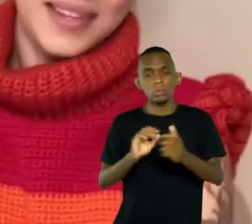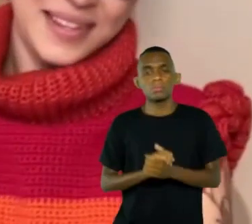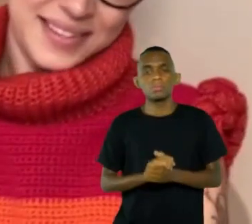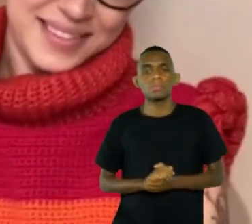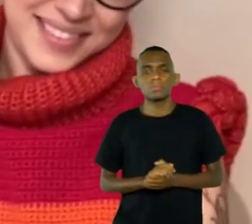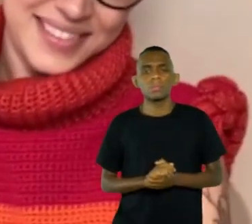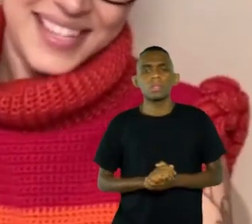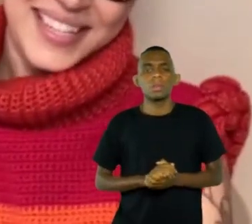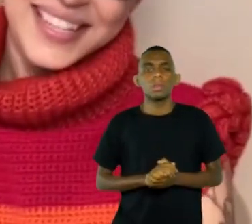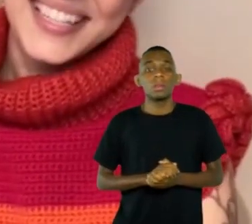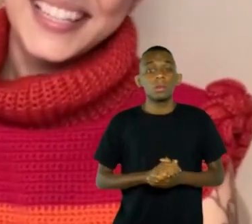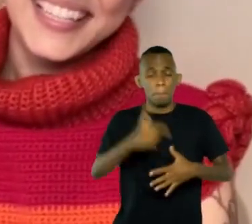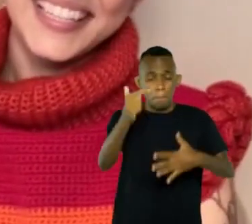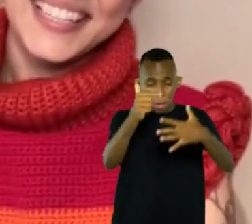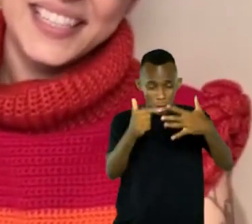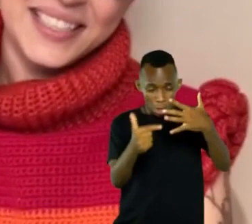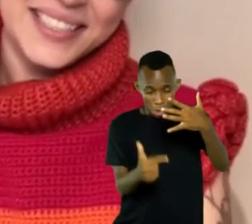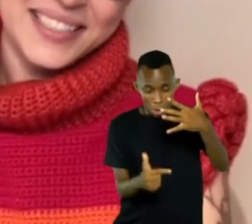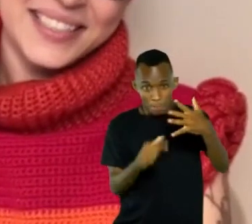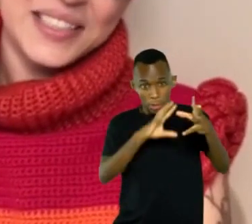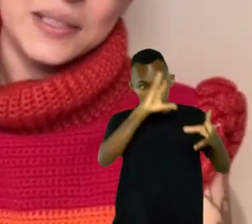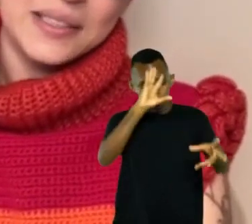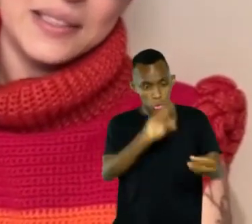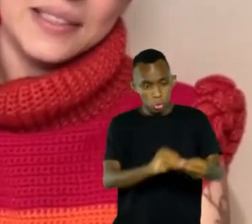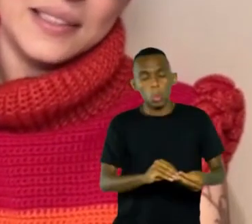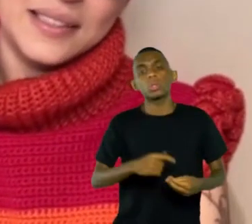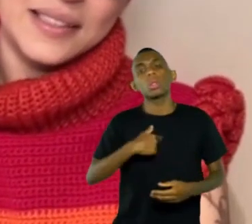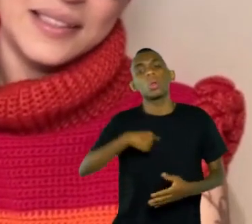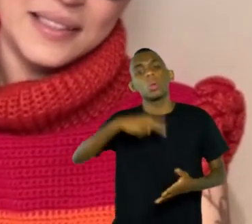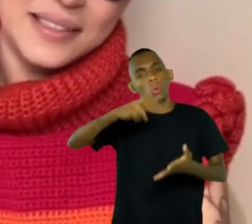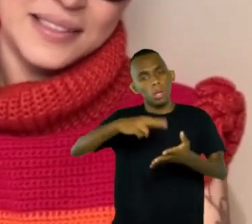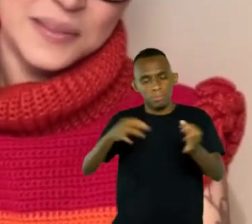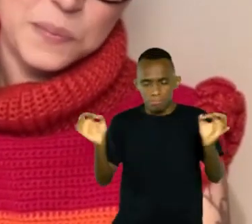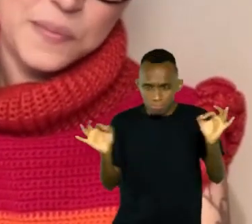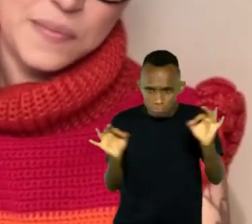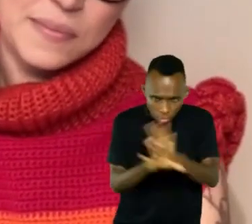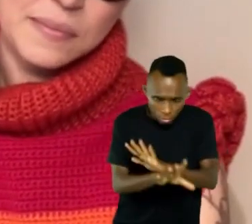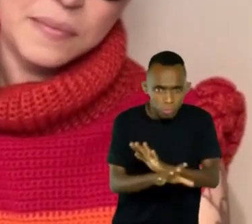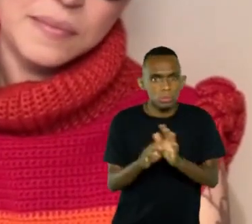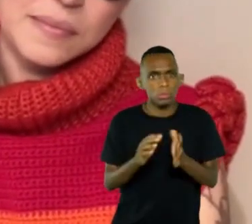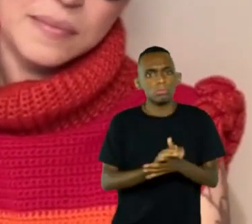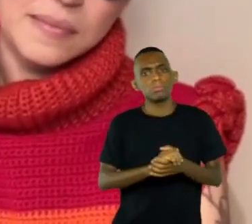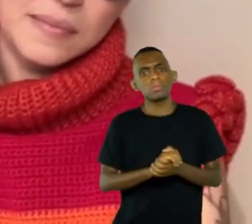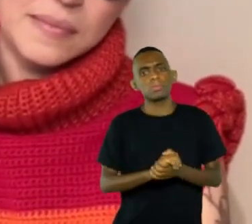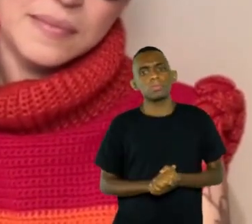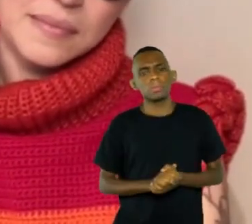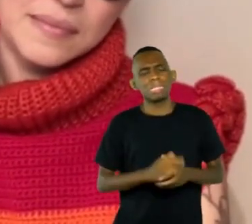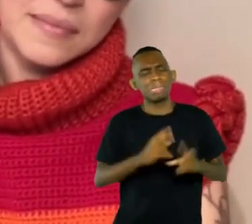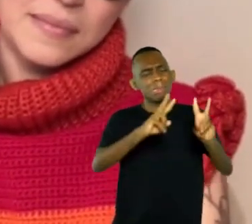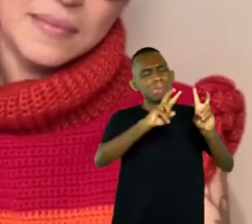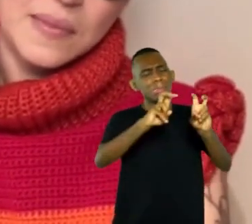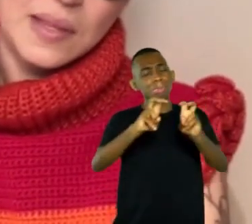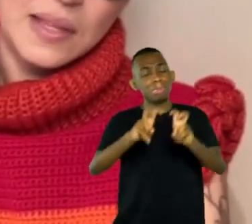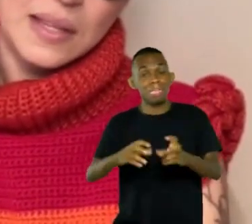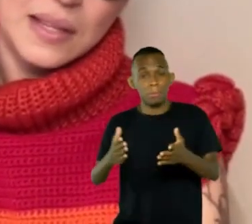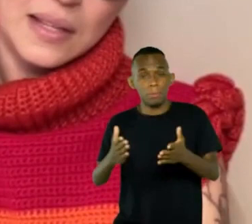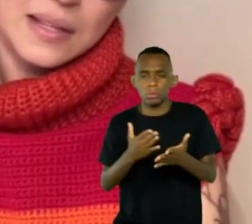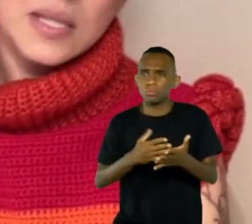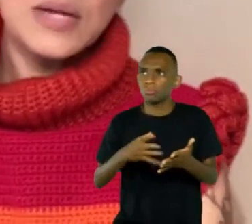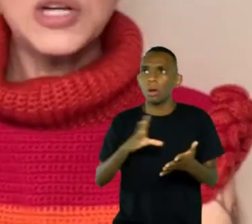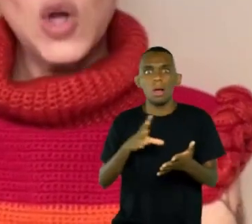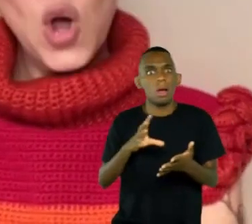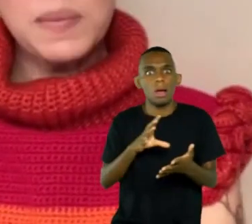os seus livros, Cartas para Francisco é muito lindo. Amo os títulos de seus livros, são um convite à